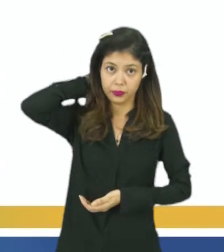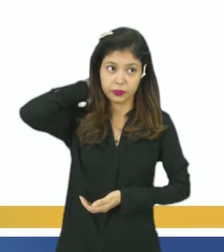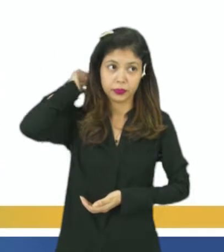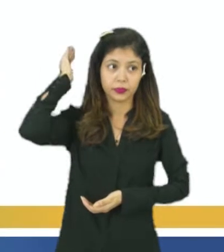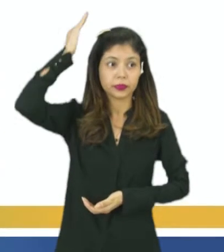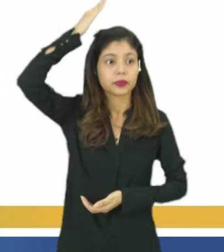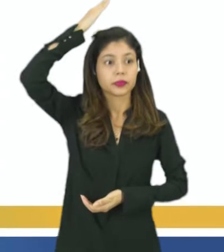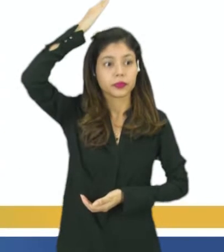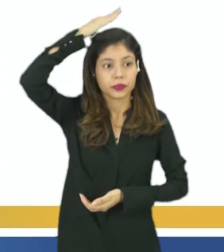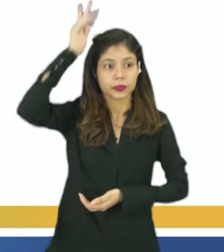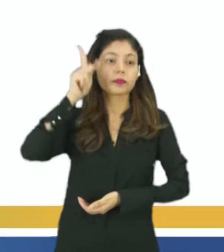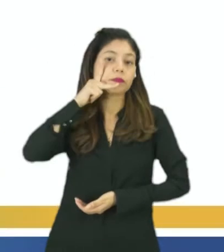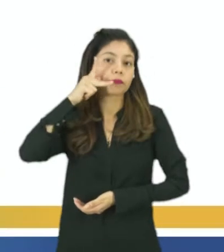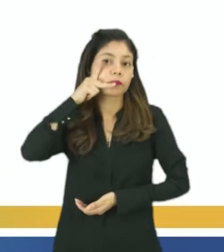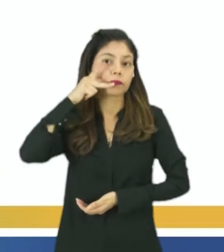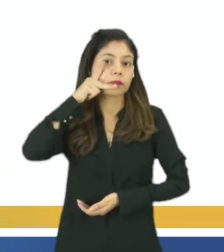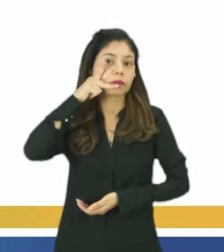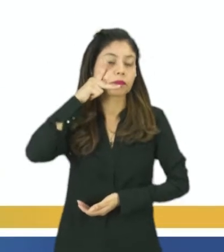Paraíba,